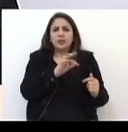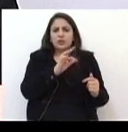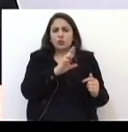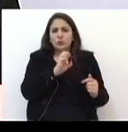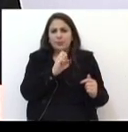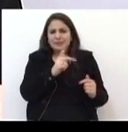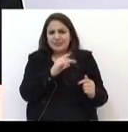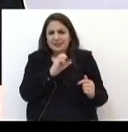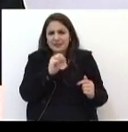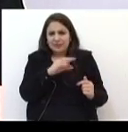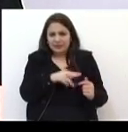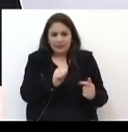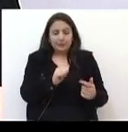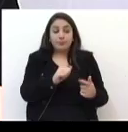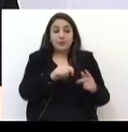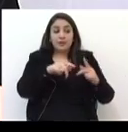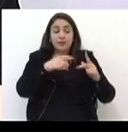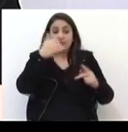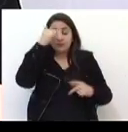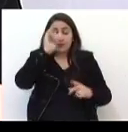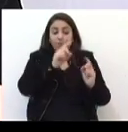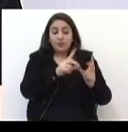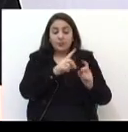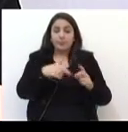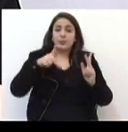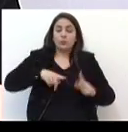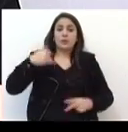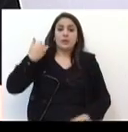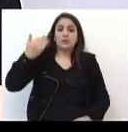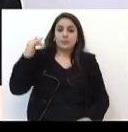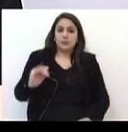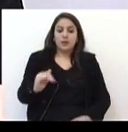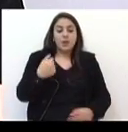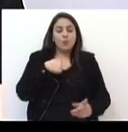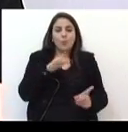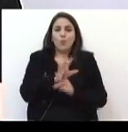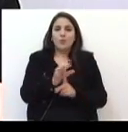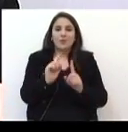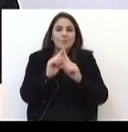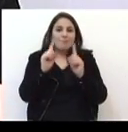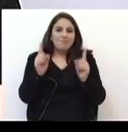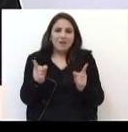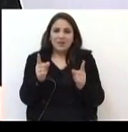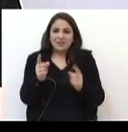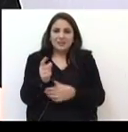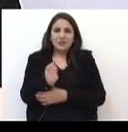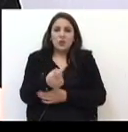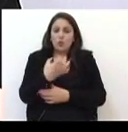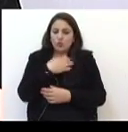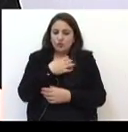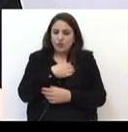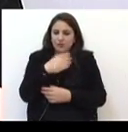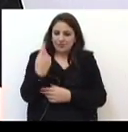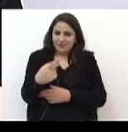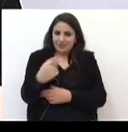bebidas alcoólicas para menores. Sou extremamente contra. Mas a rigorosidade tem que